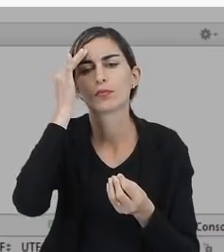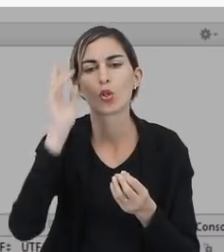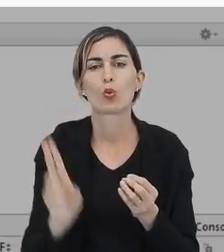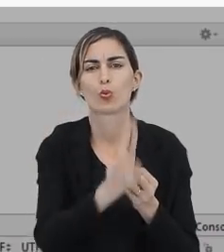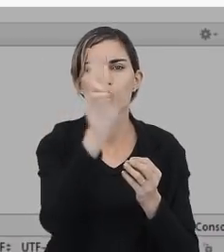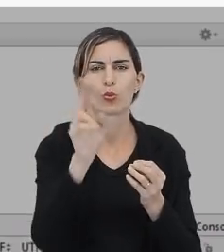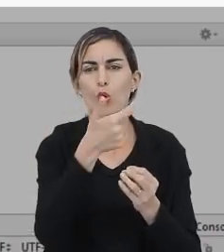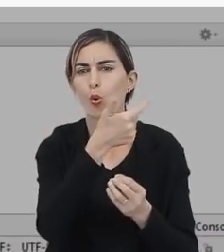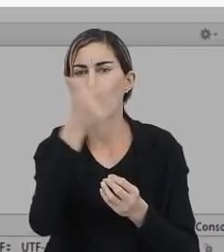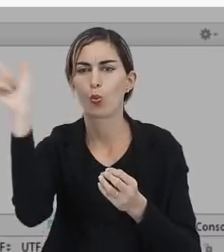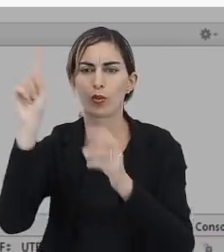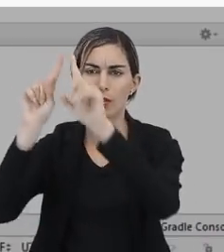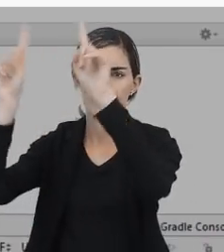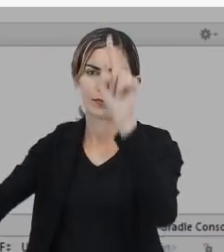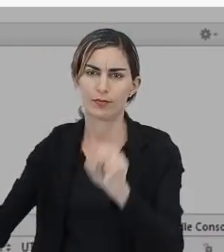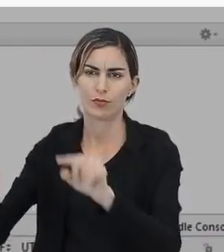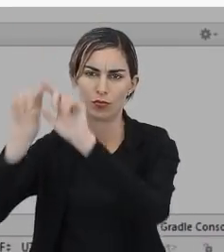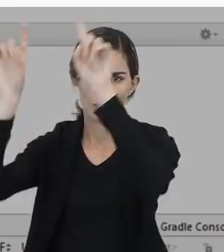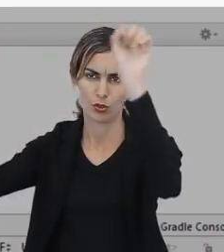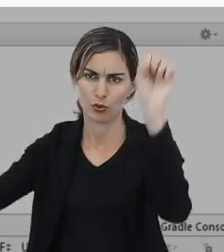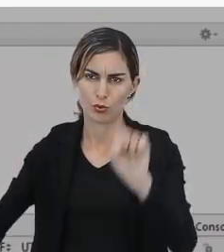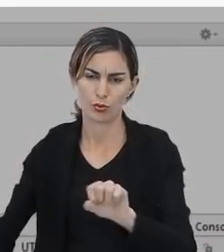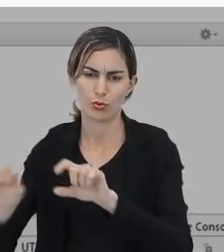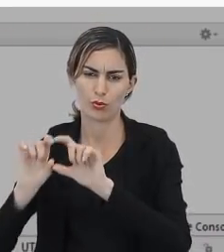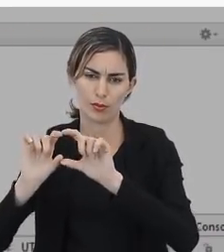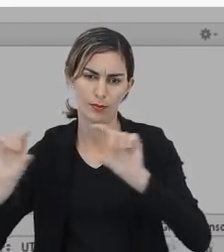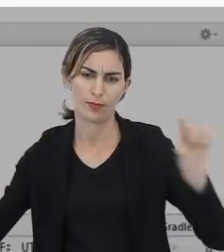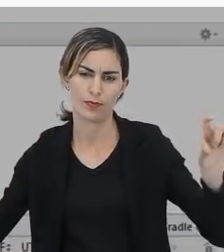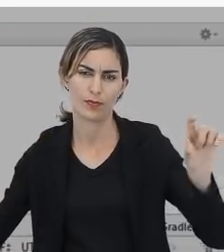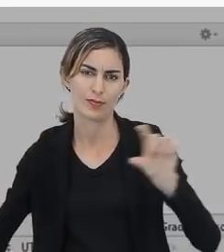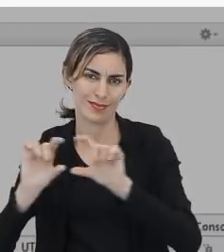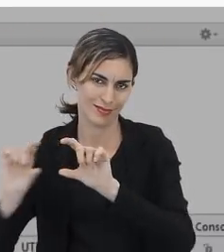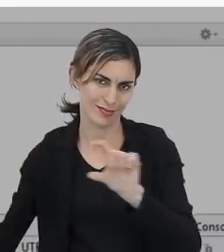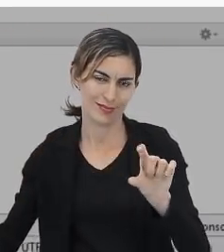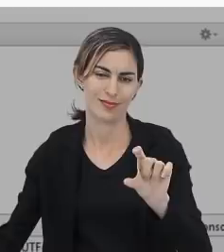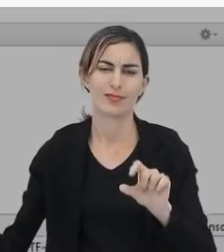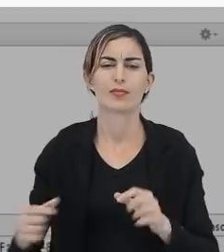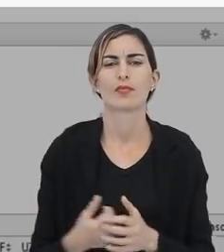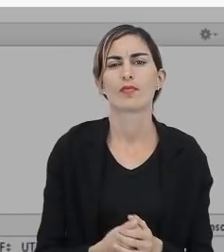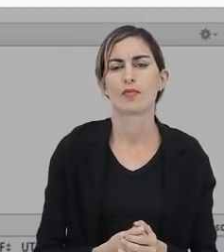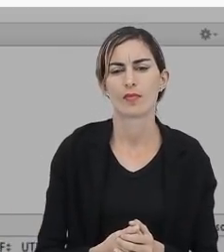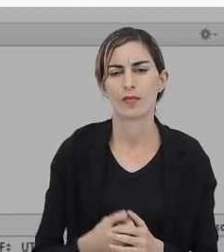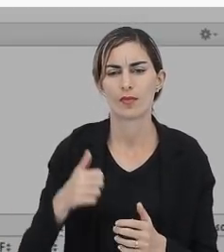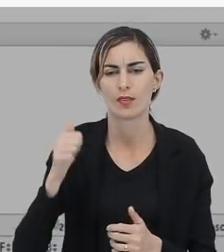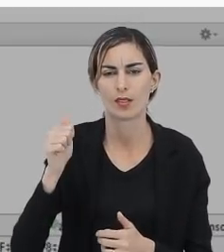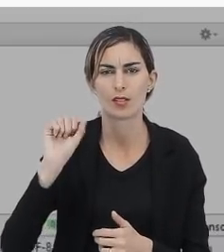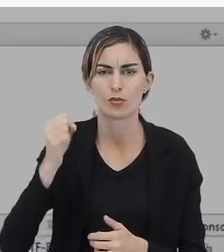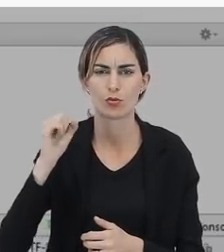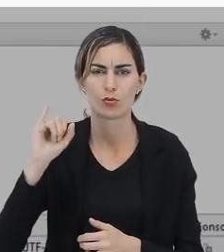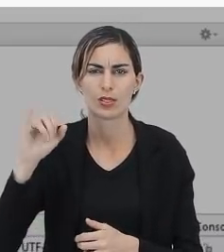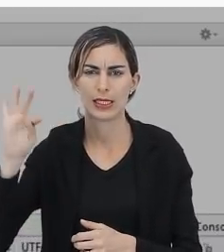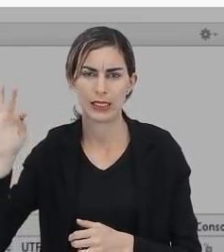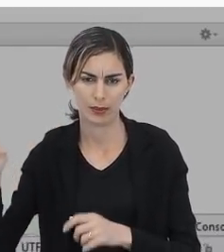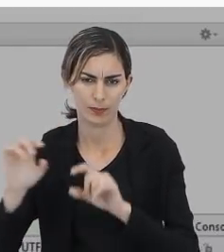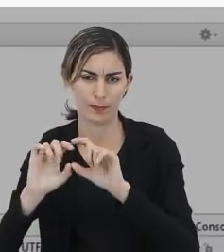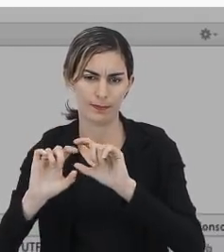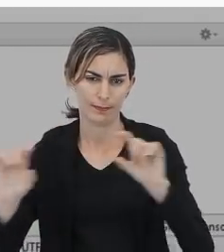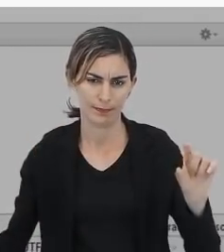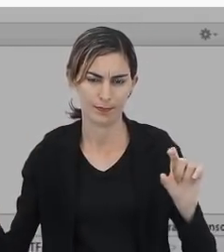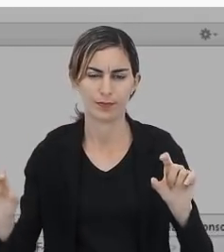utilizando uma outra estrutura, a switch. A switch ela